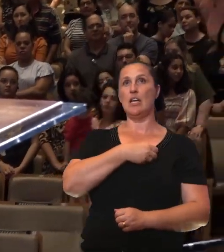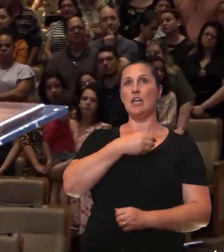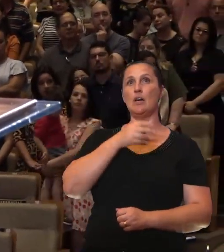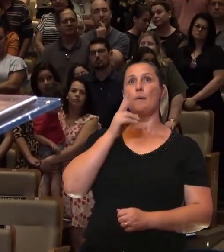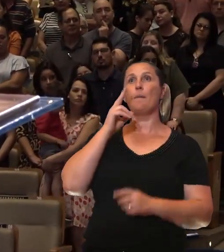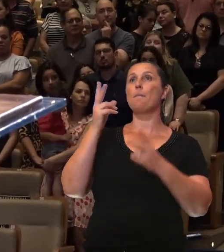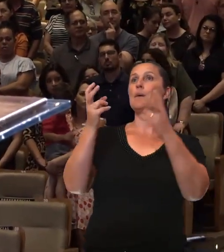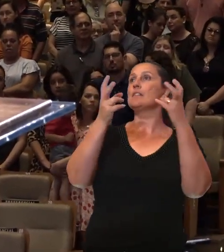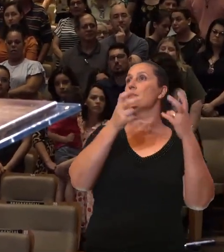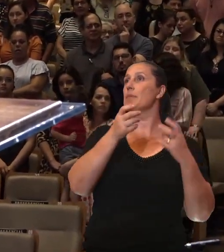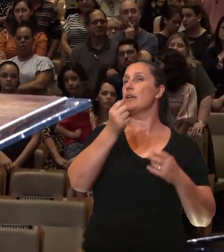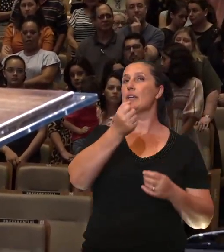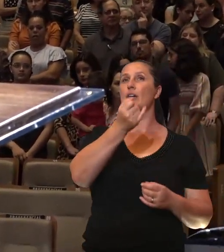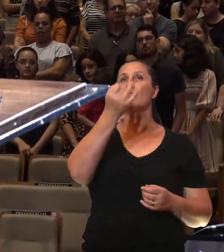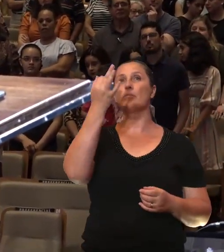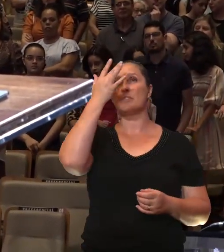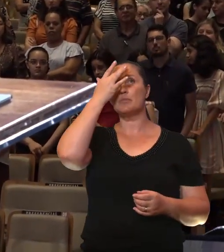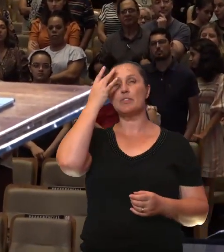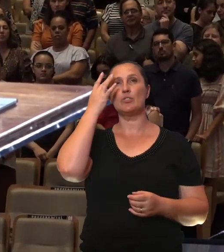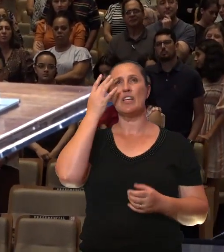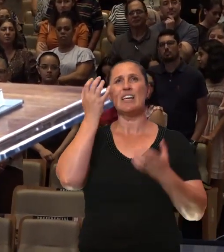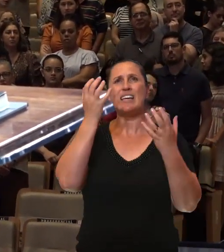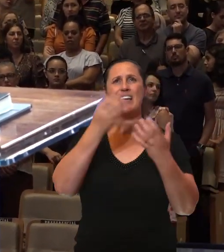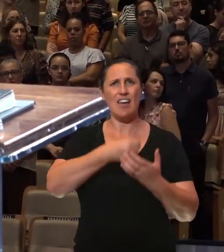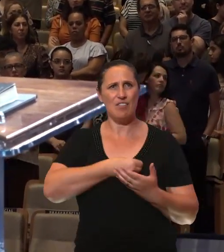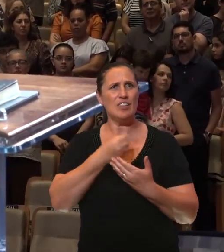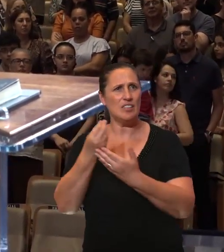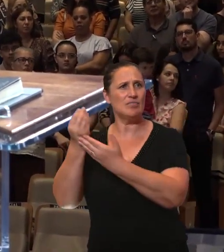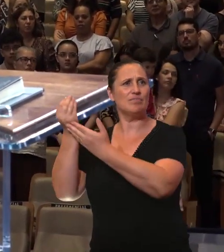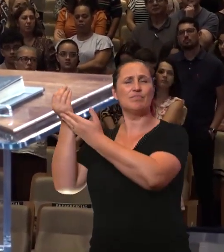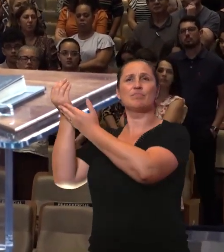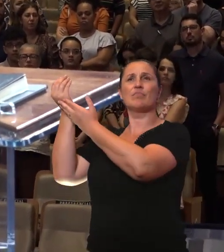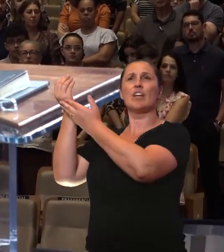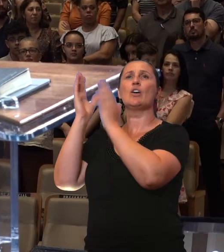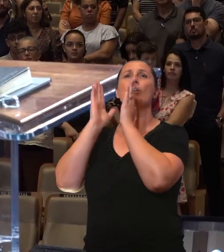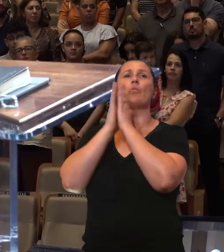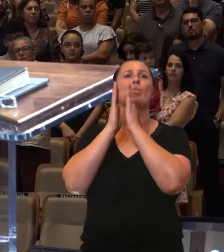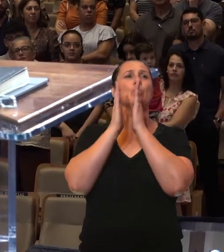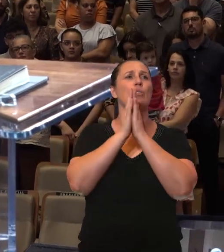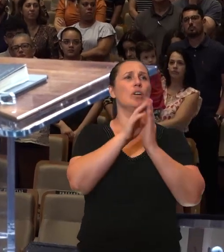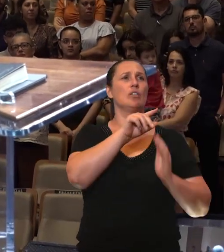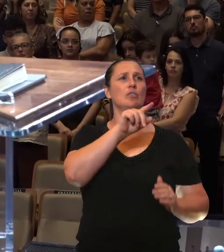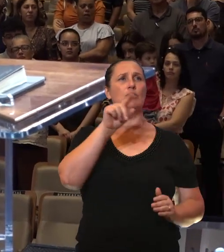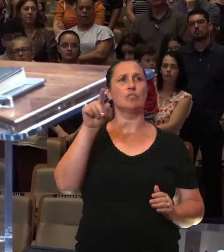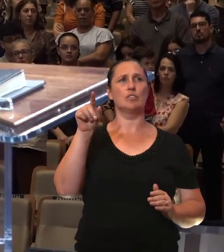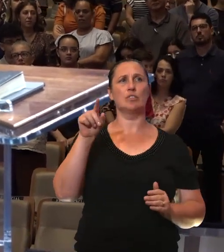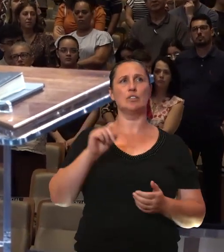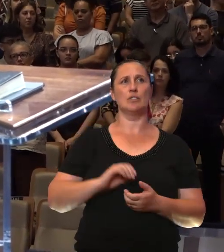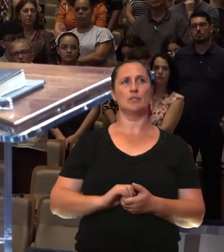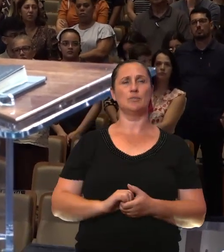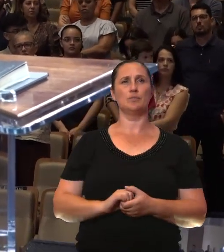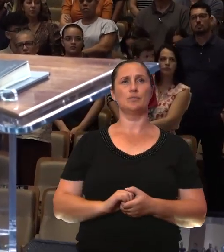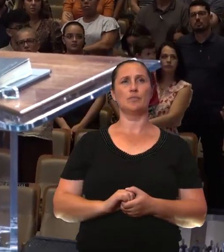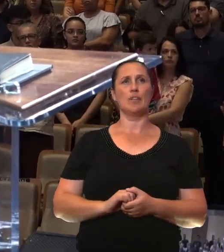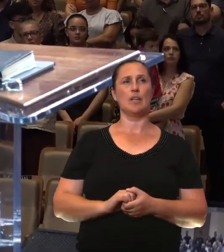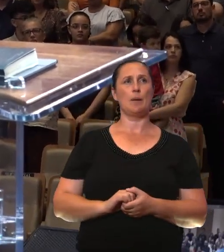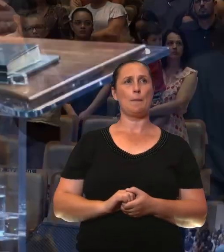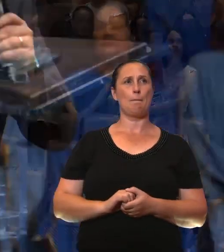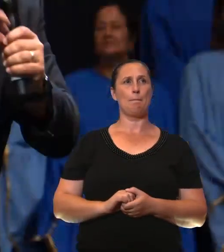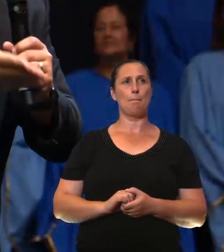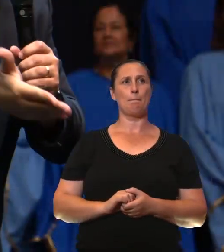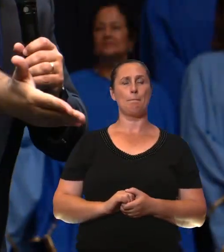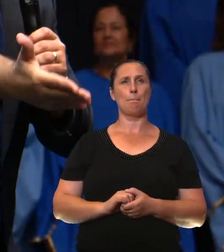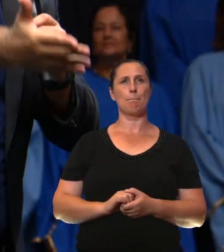quer entregar a sua vida para Jesus, levante sua mão, eu quero orar por você. Você podia fazer uma gentileza,